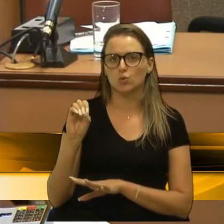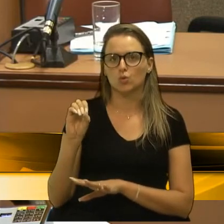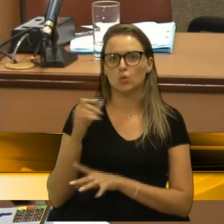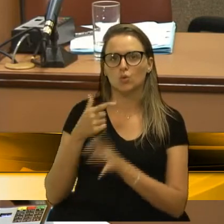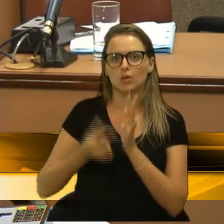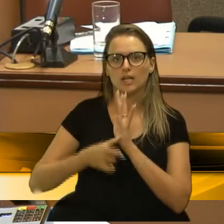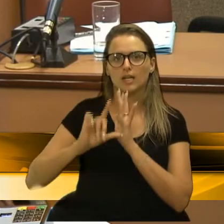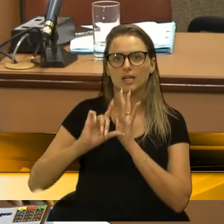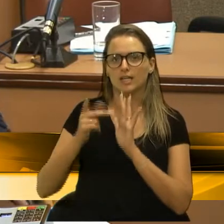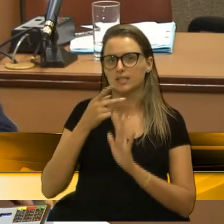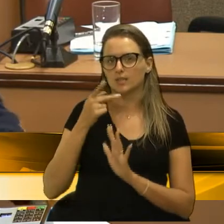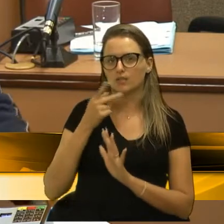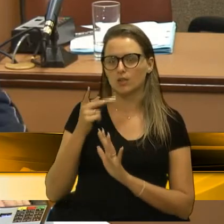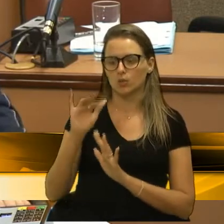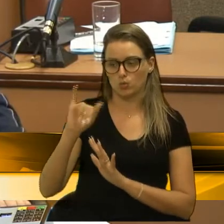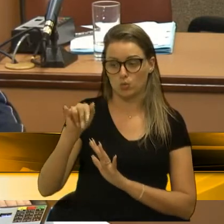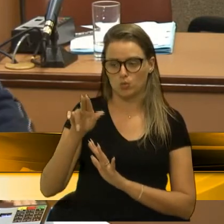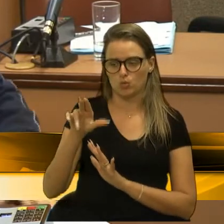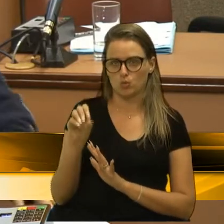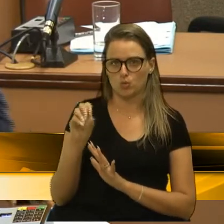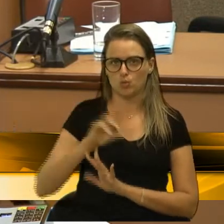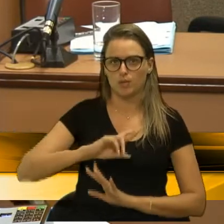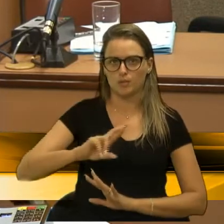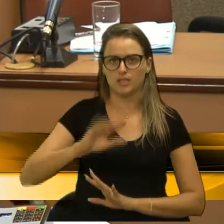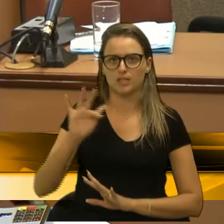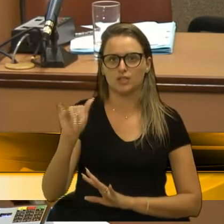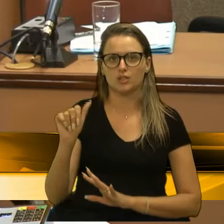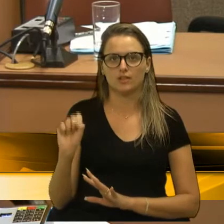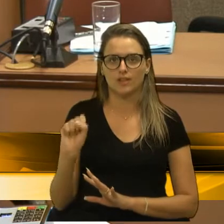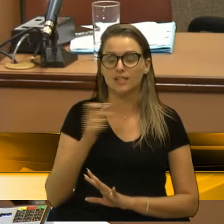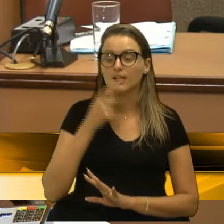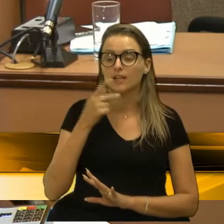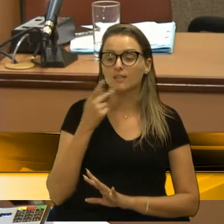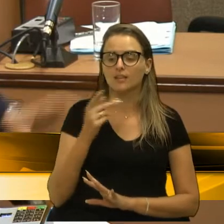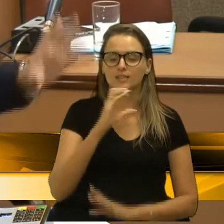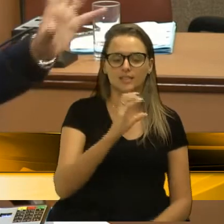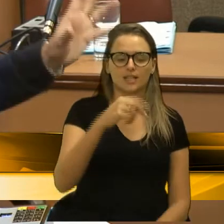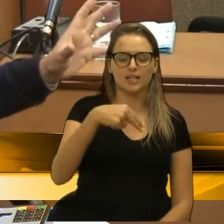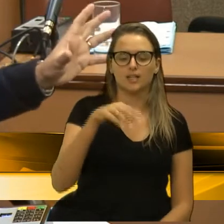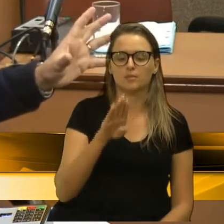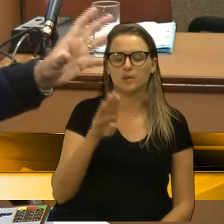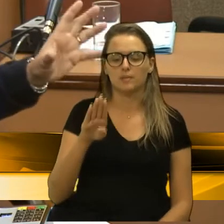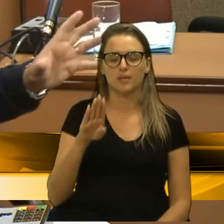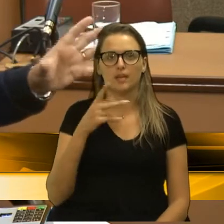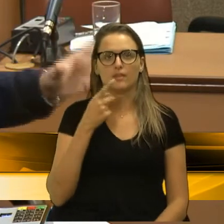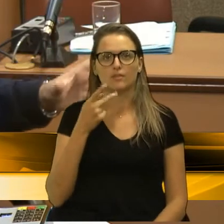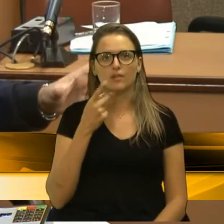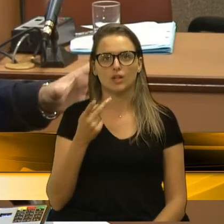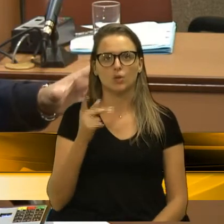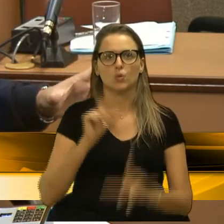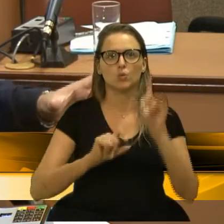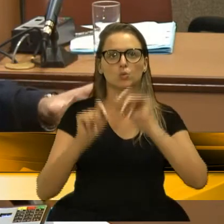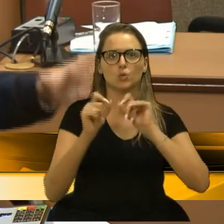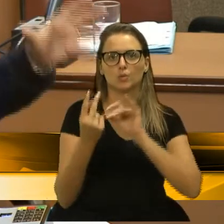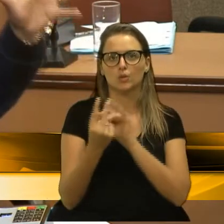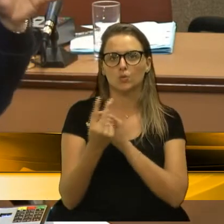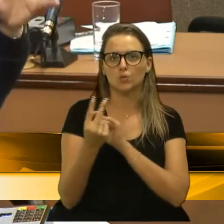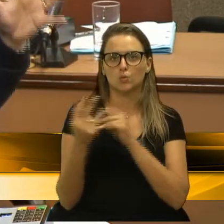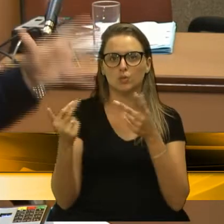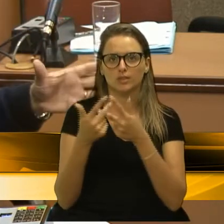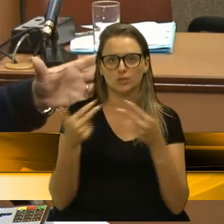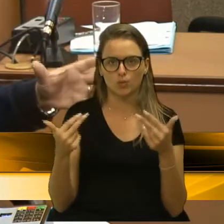momentos atrás, e justamente foi muito feliz a CNBB em pegando dois ícones da cristandade,